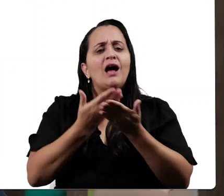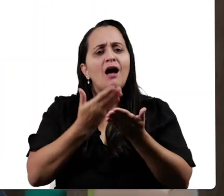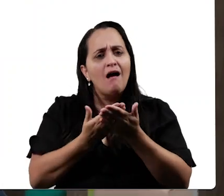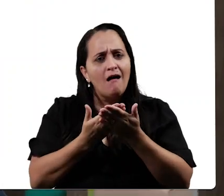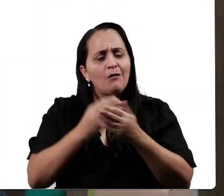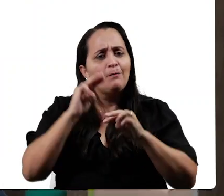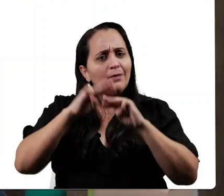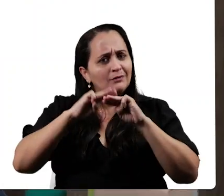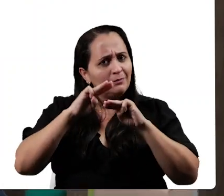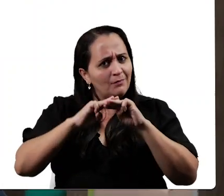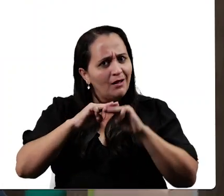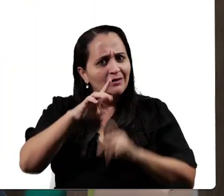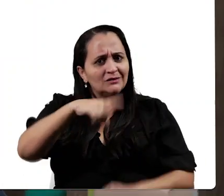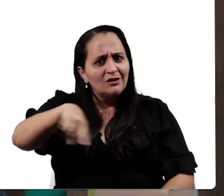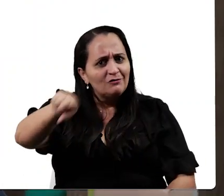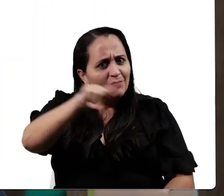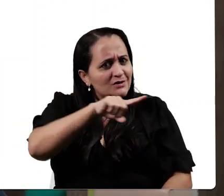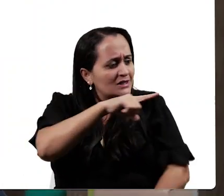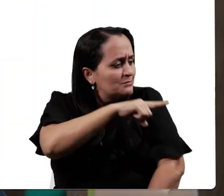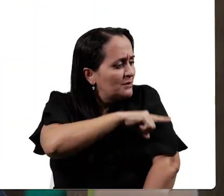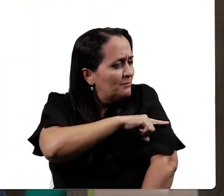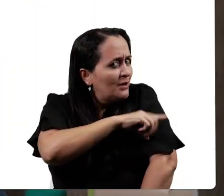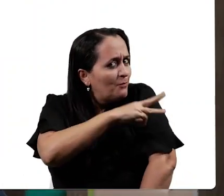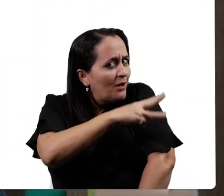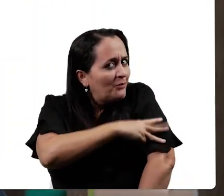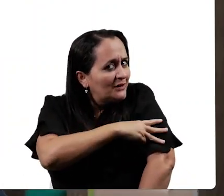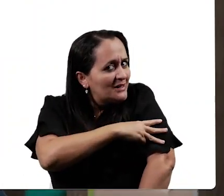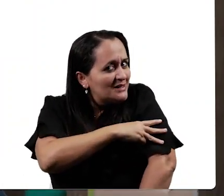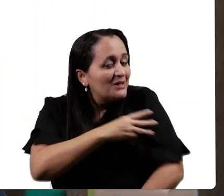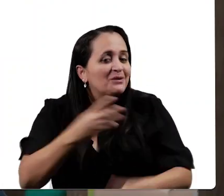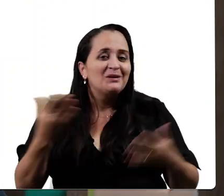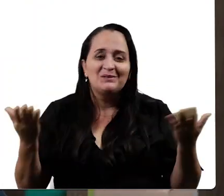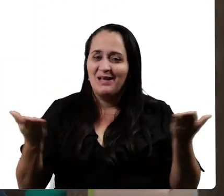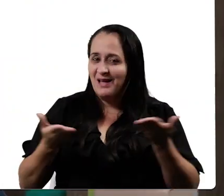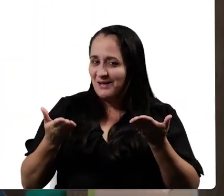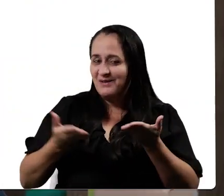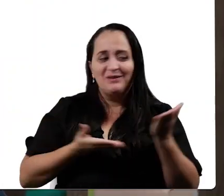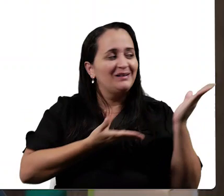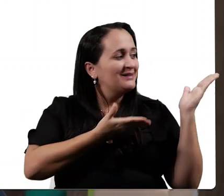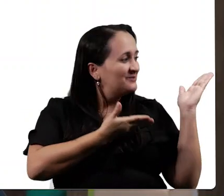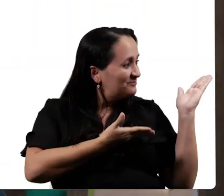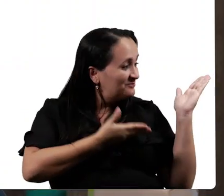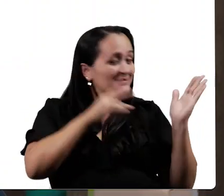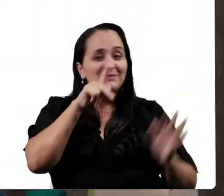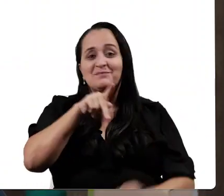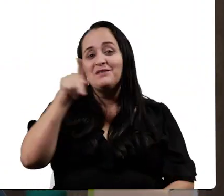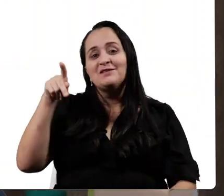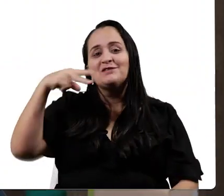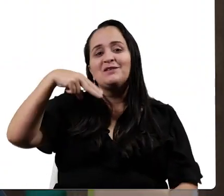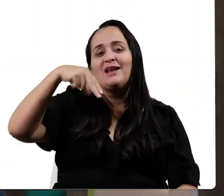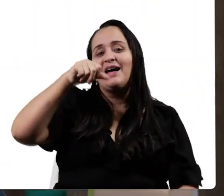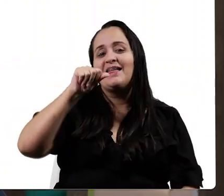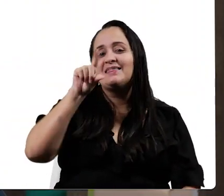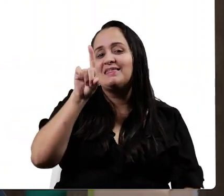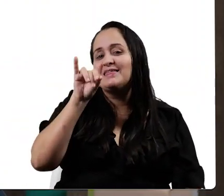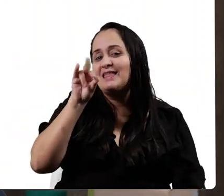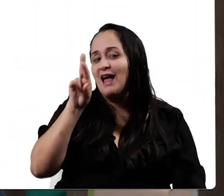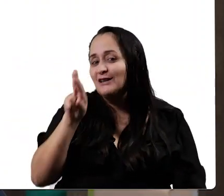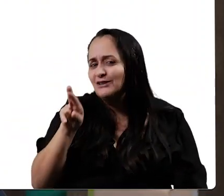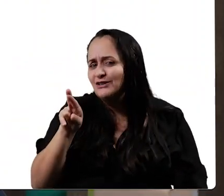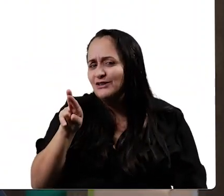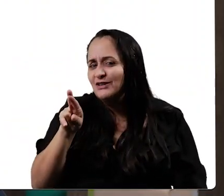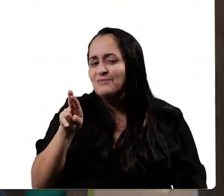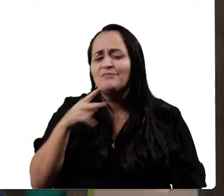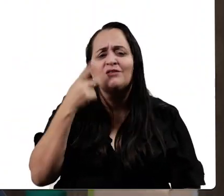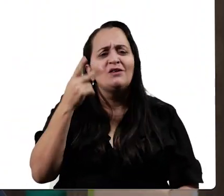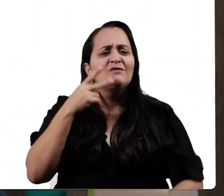vocês do primeiro ao terceiro ano a nossa professora que vocês já conhecem Nadir Martins está aqui comigo e vai